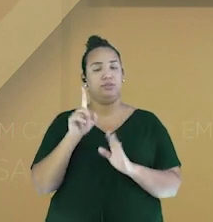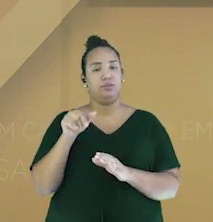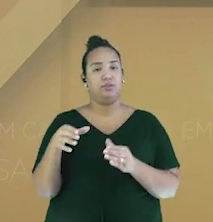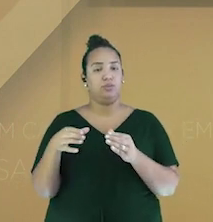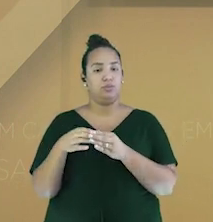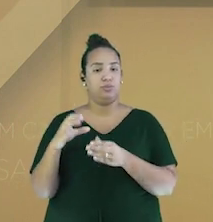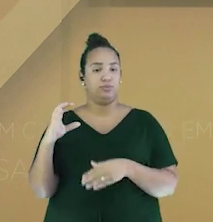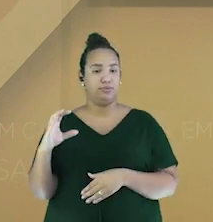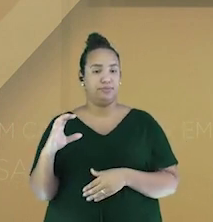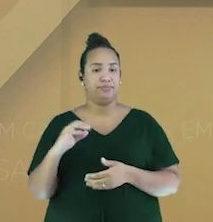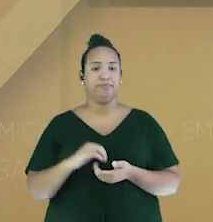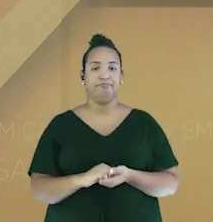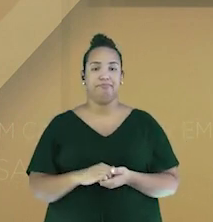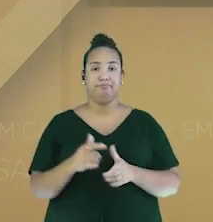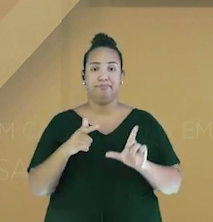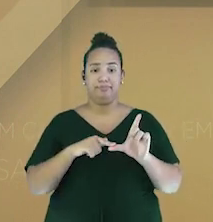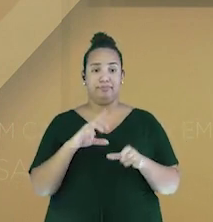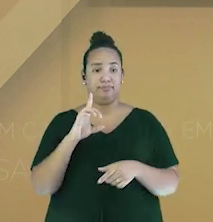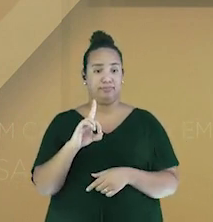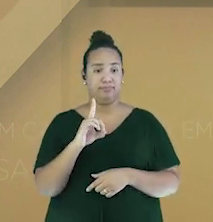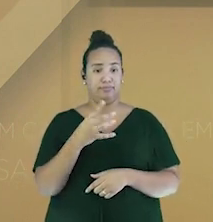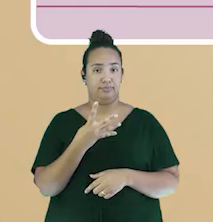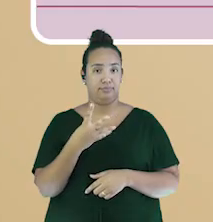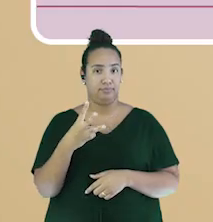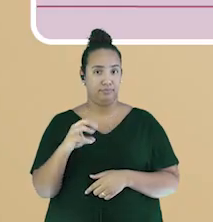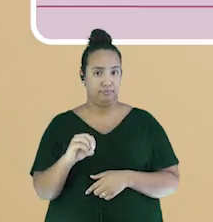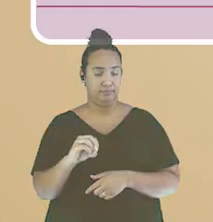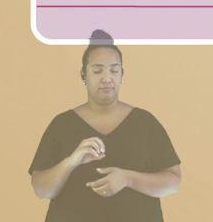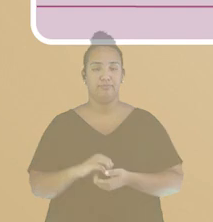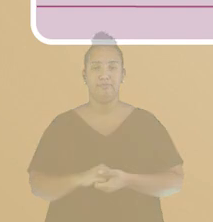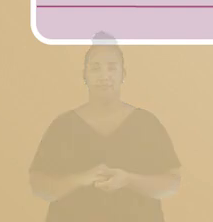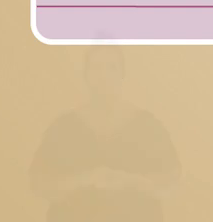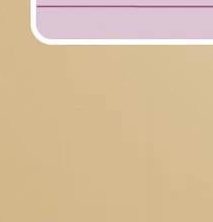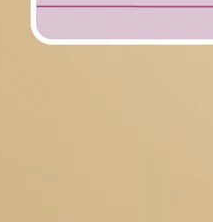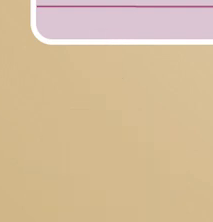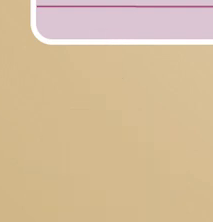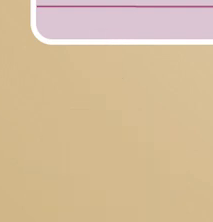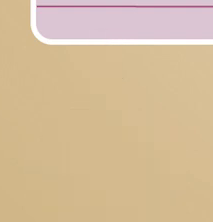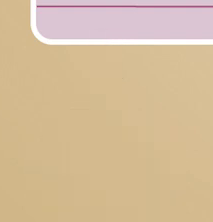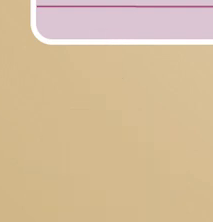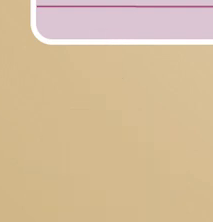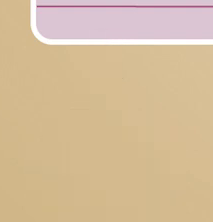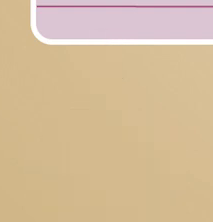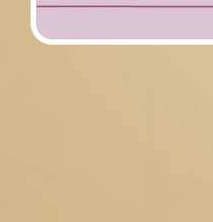composto. Letra D, 30.